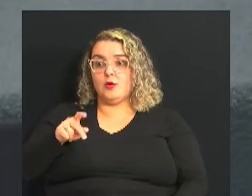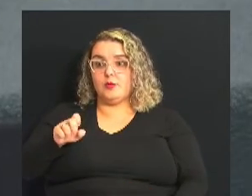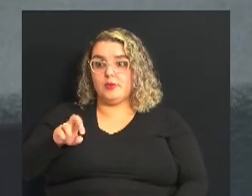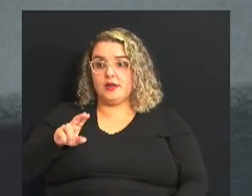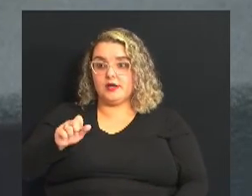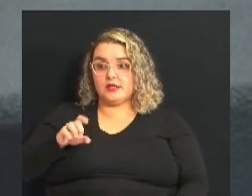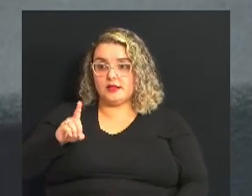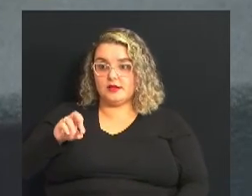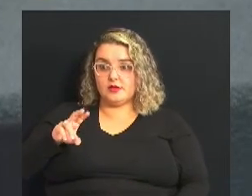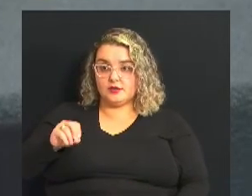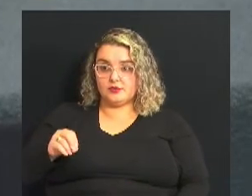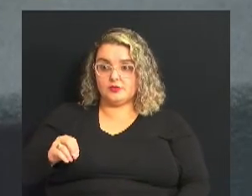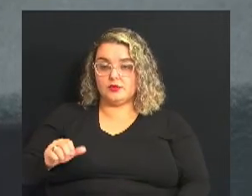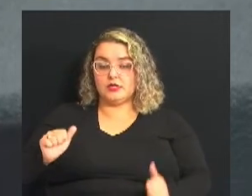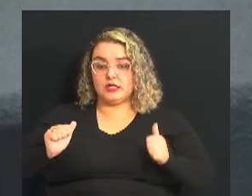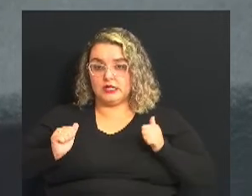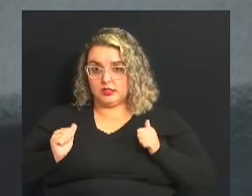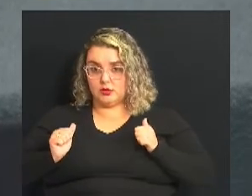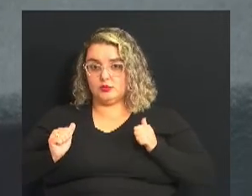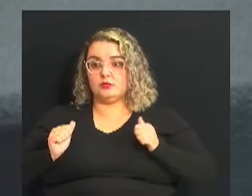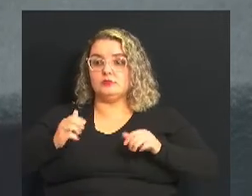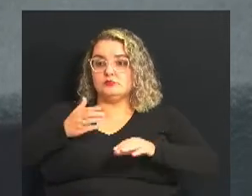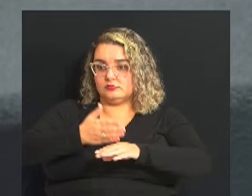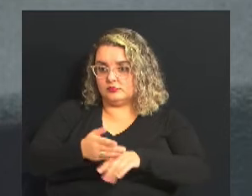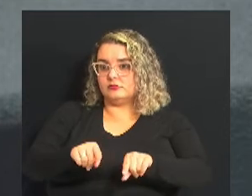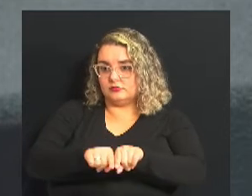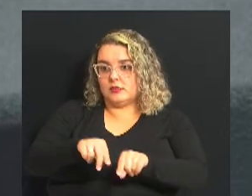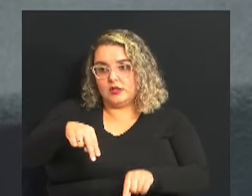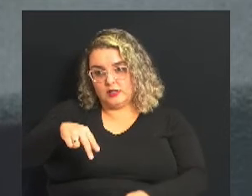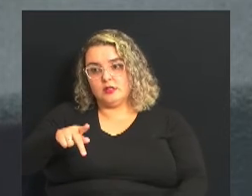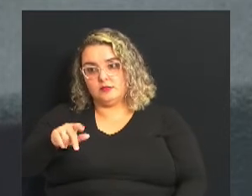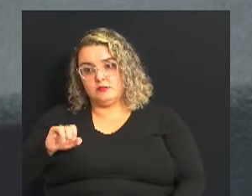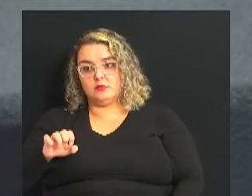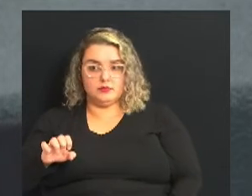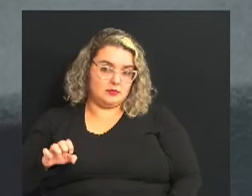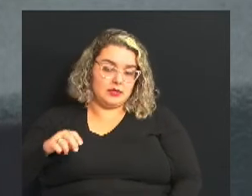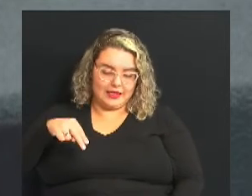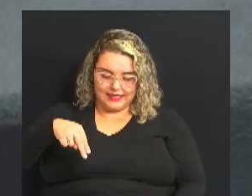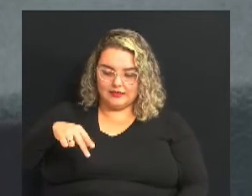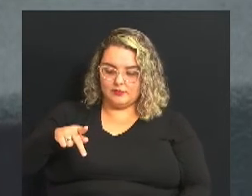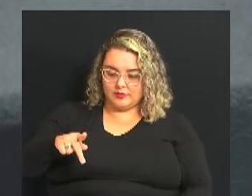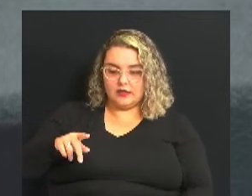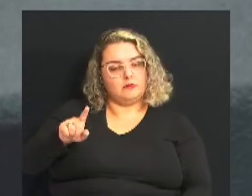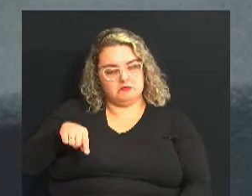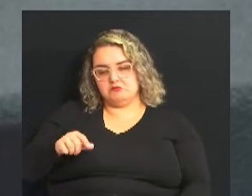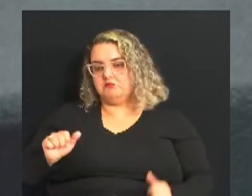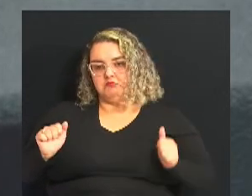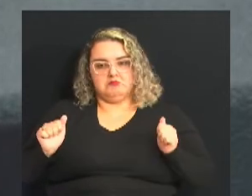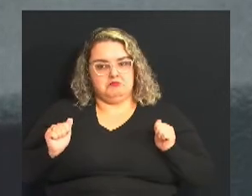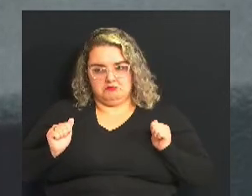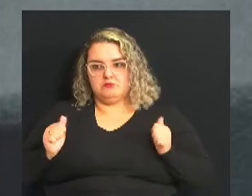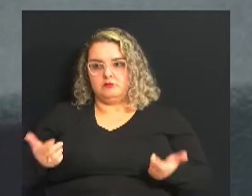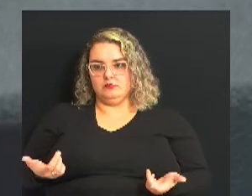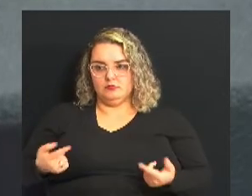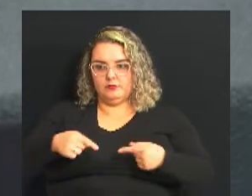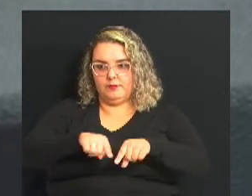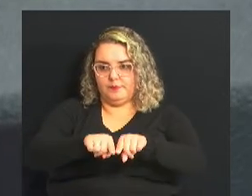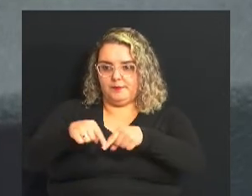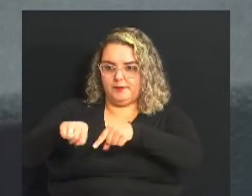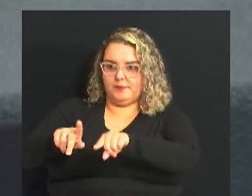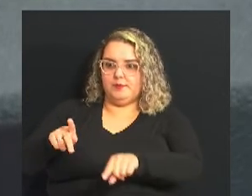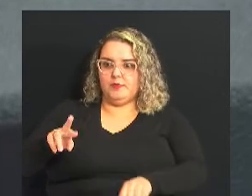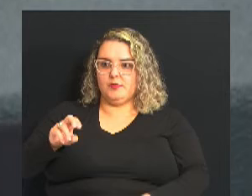Fizemos parte disso, né? A RNP ela é neutra, se você pensar assim, em termos de parcerias que a gente fecha com provedores,